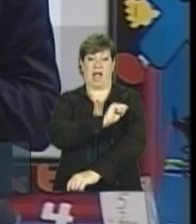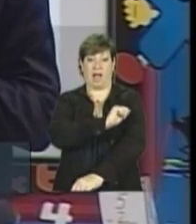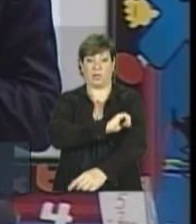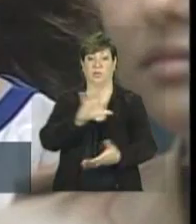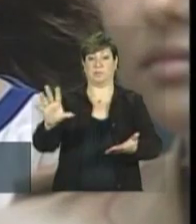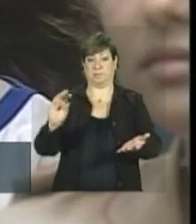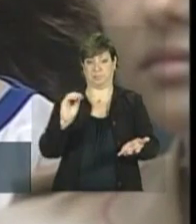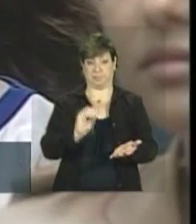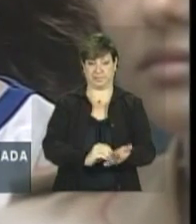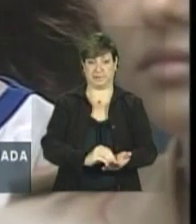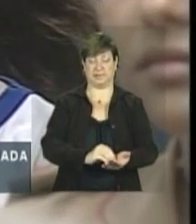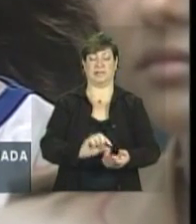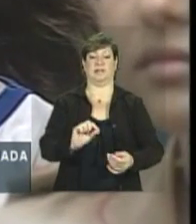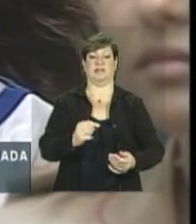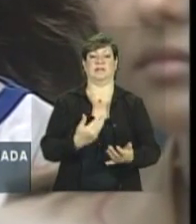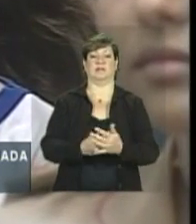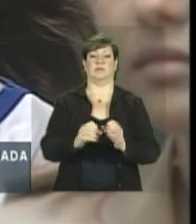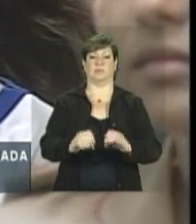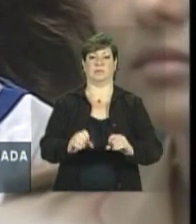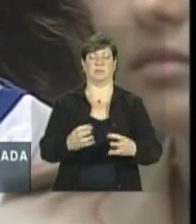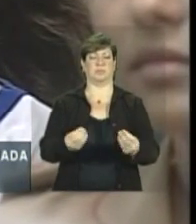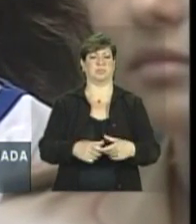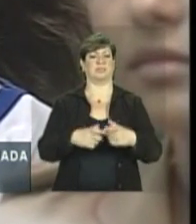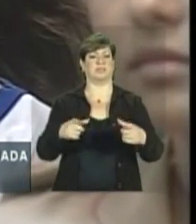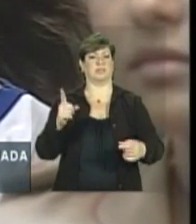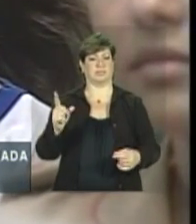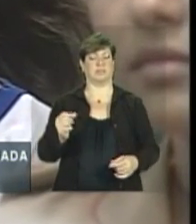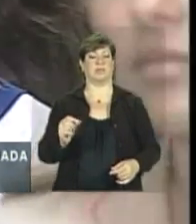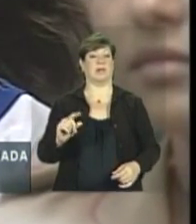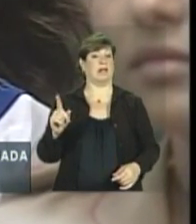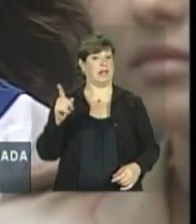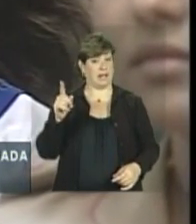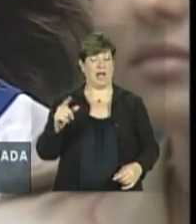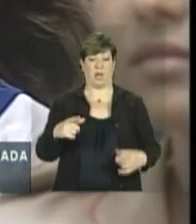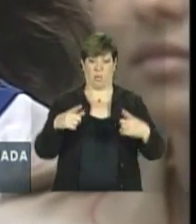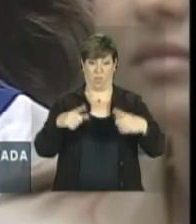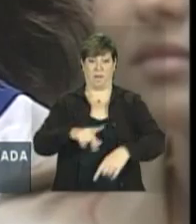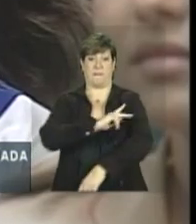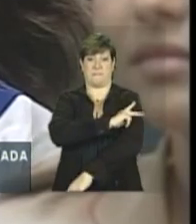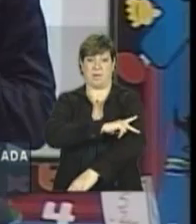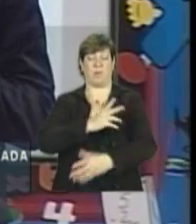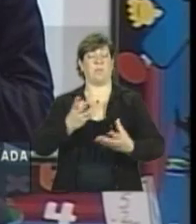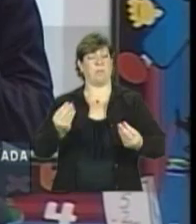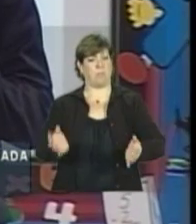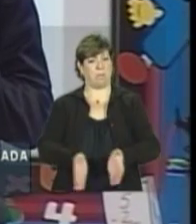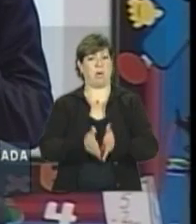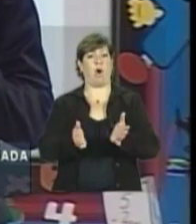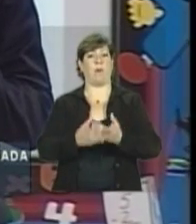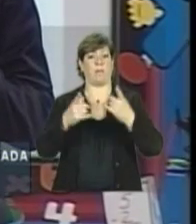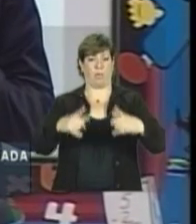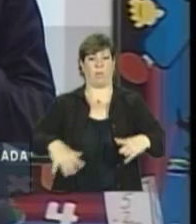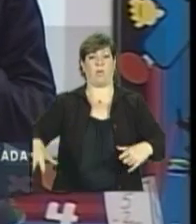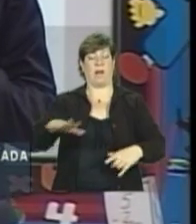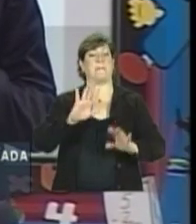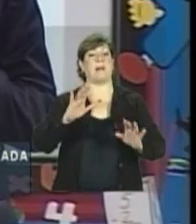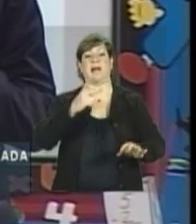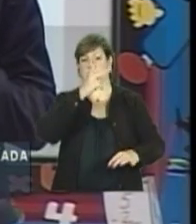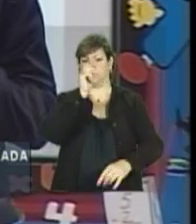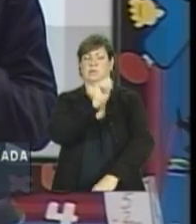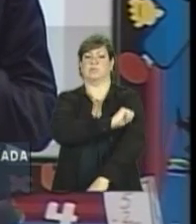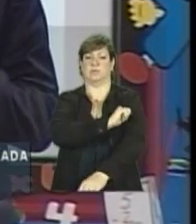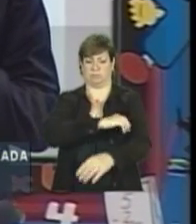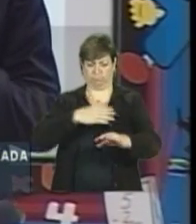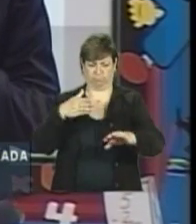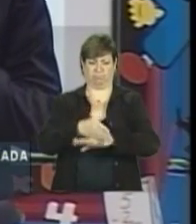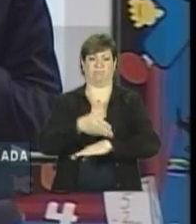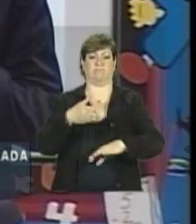matriculados no sistema educacional. E não é o estado mais rico, muito ao contrário da federação. O que mostra que recurso é muito importante, mas não é tudo.